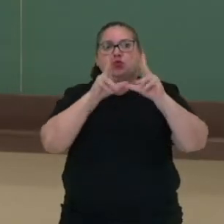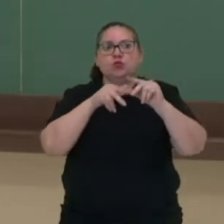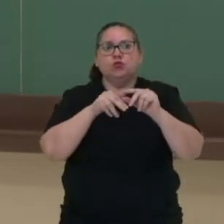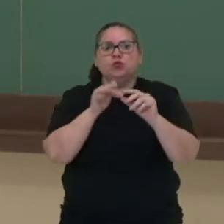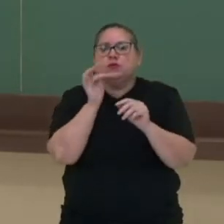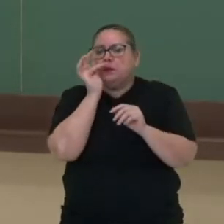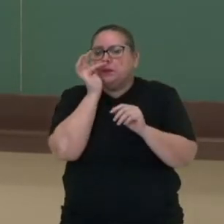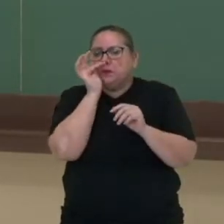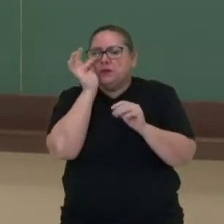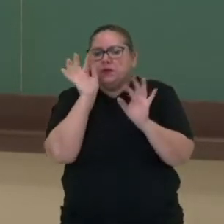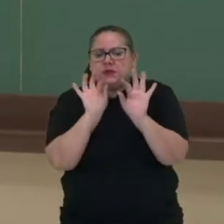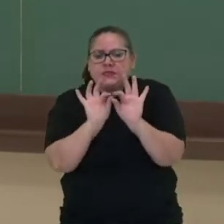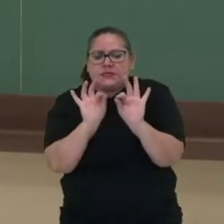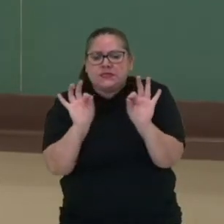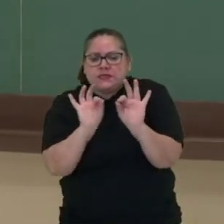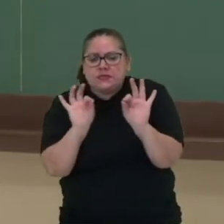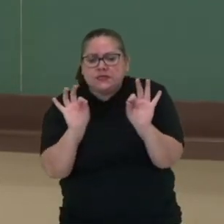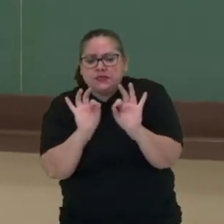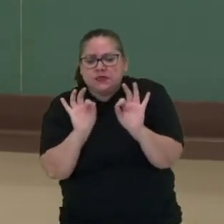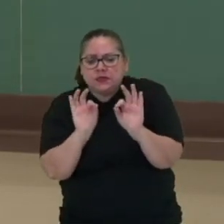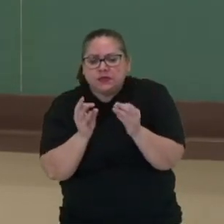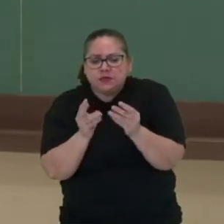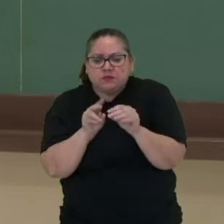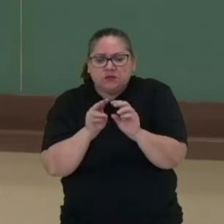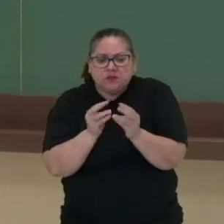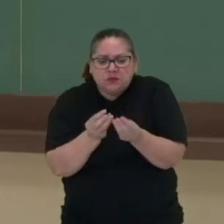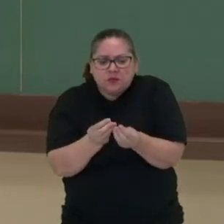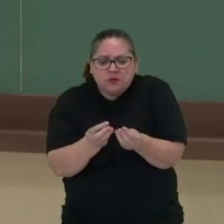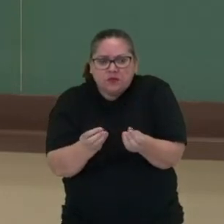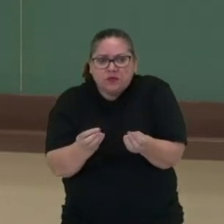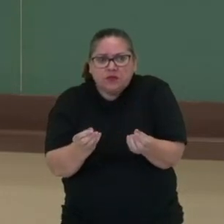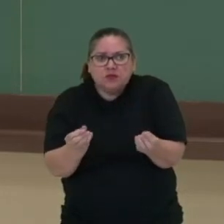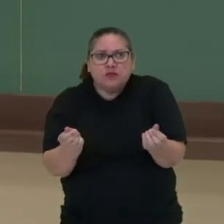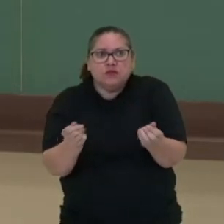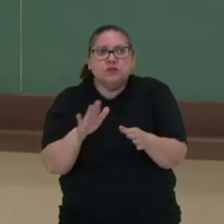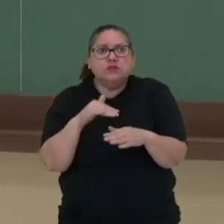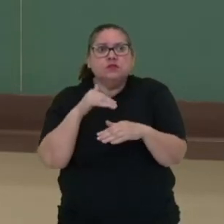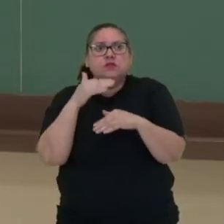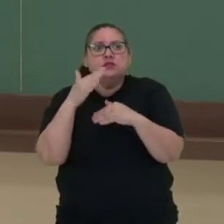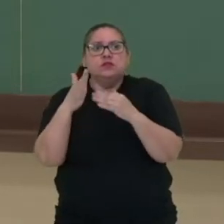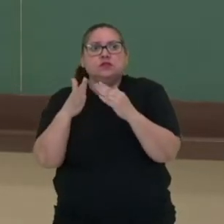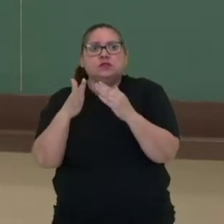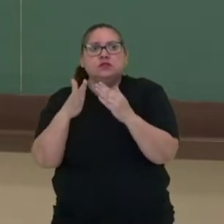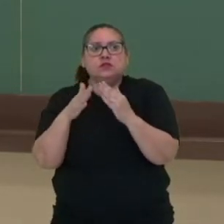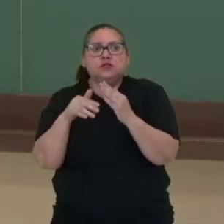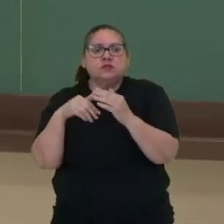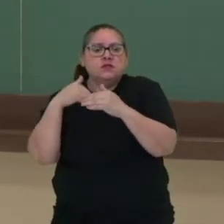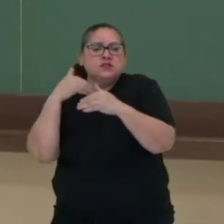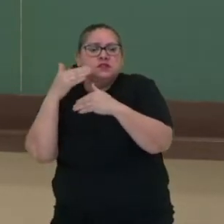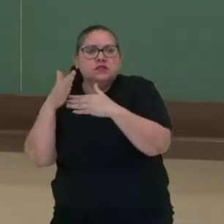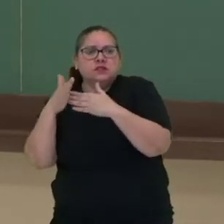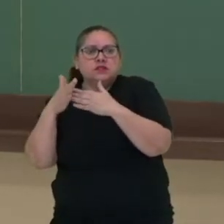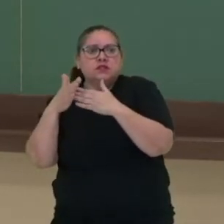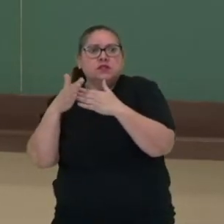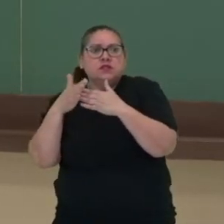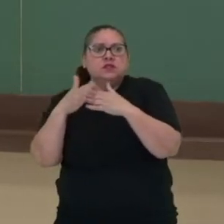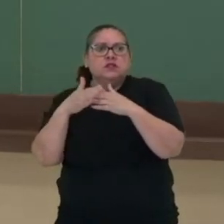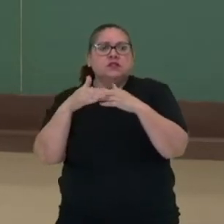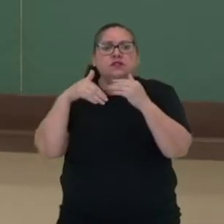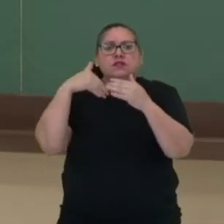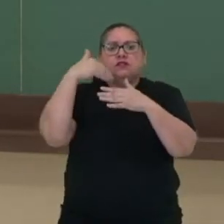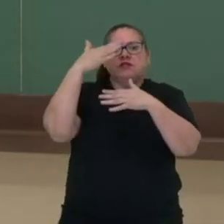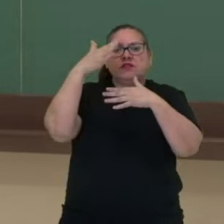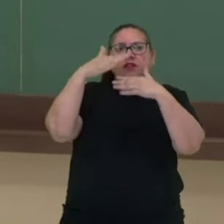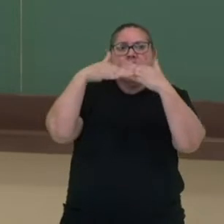a mais simples, que são as briófitas, vamos passar para as pteridófitas, gimnospermas